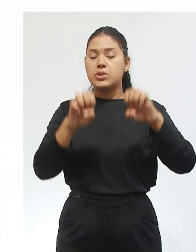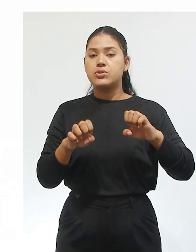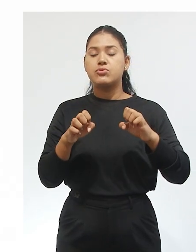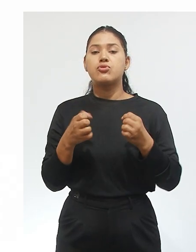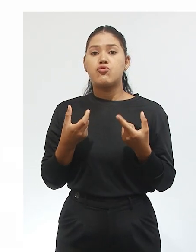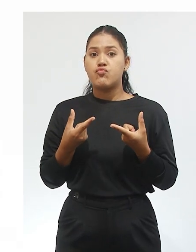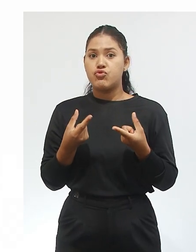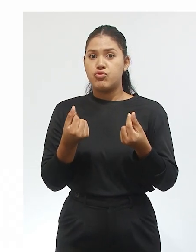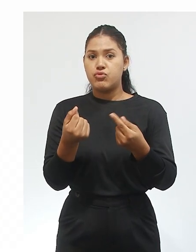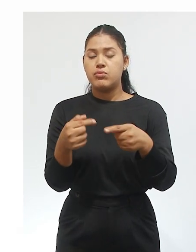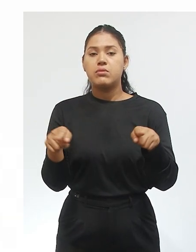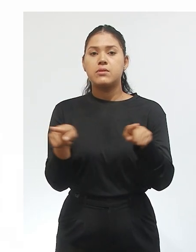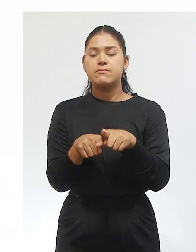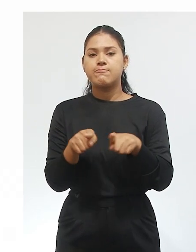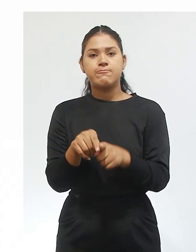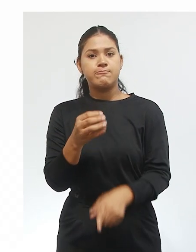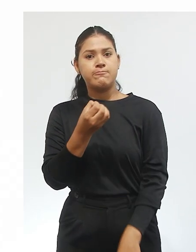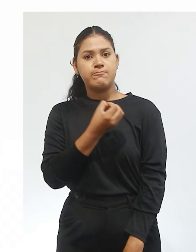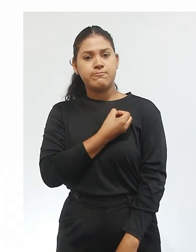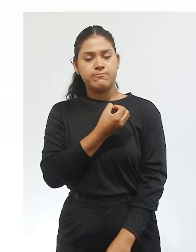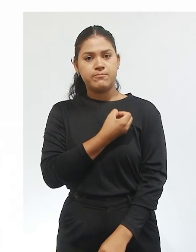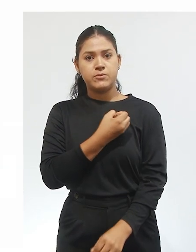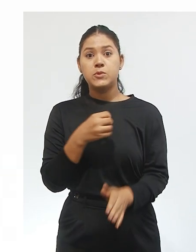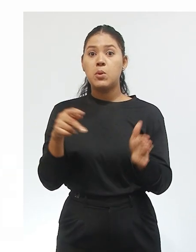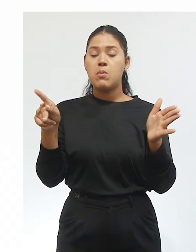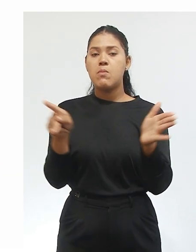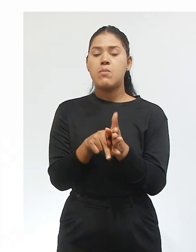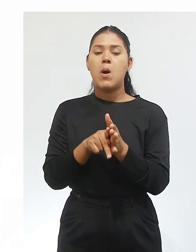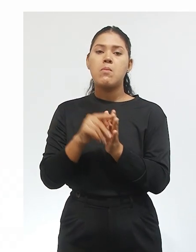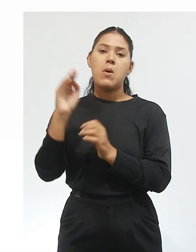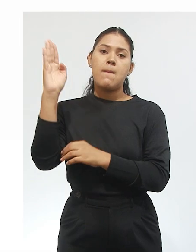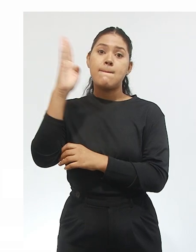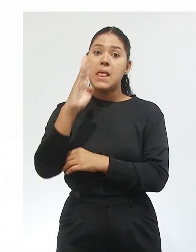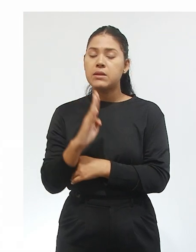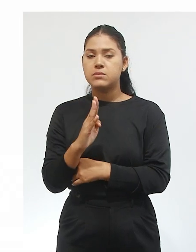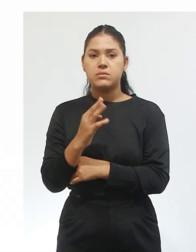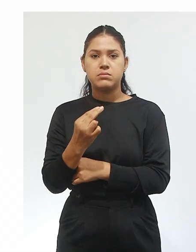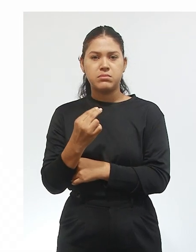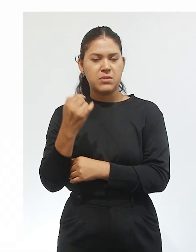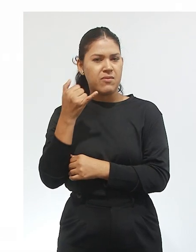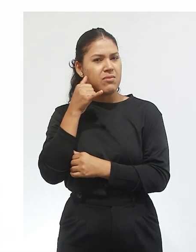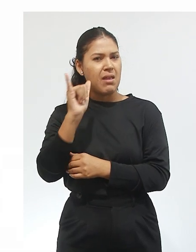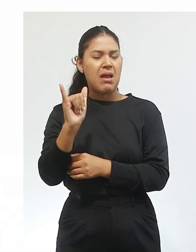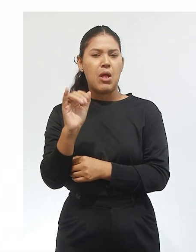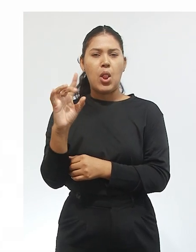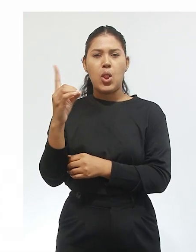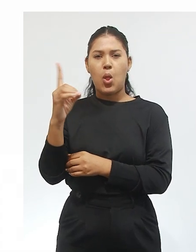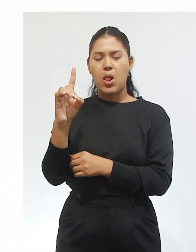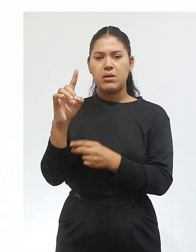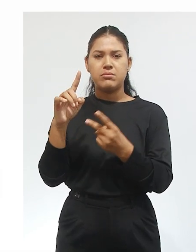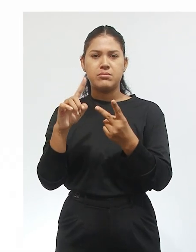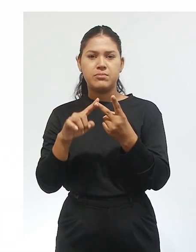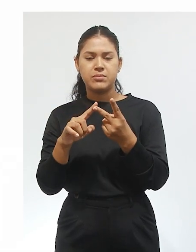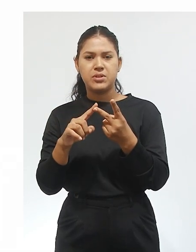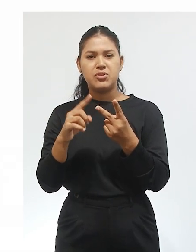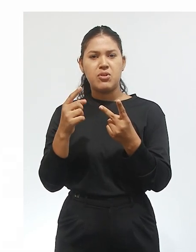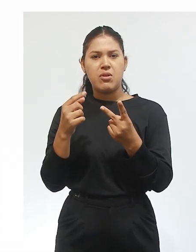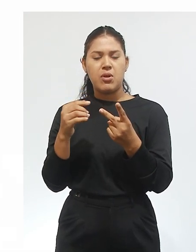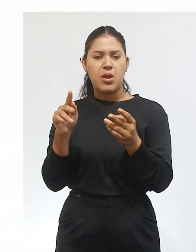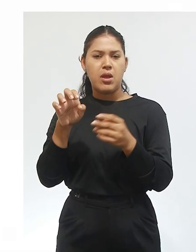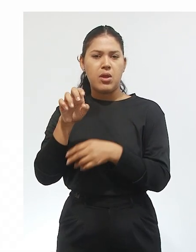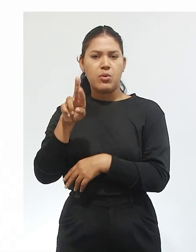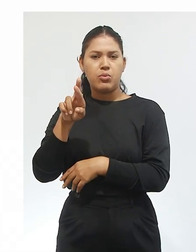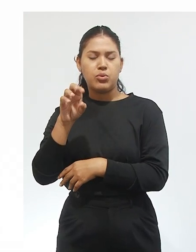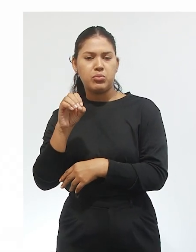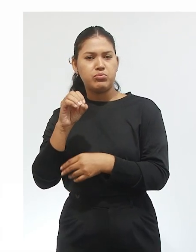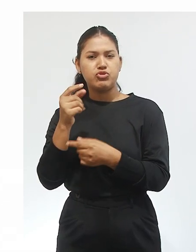e moedas nacionais. Então, nada de registrar valores ali em dólar, em euro, algo do tipo. Não, tem que ser na língua